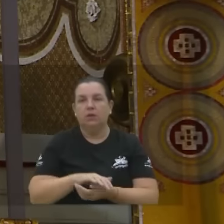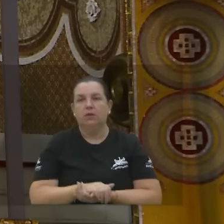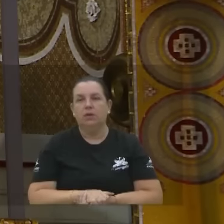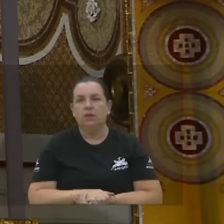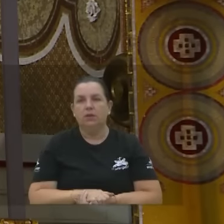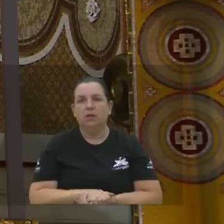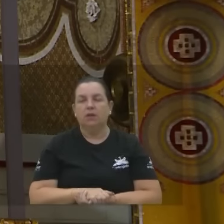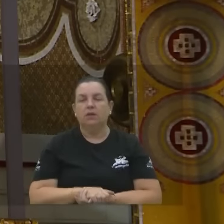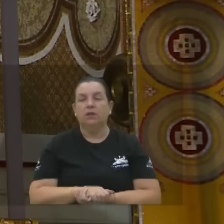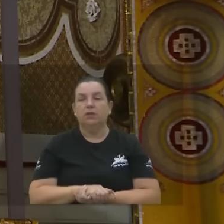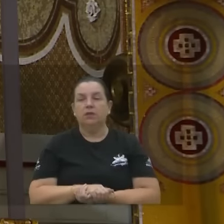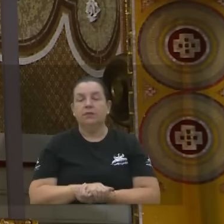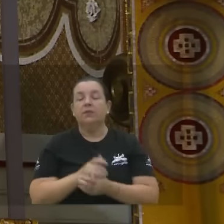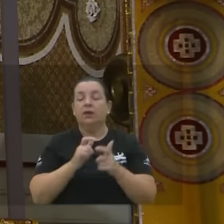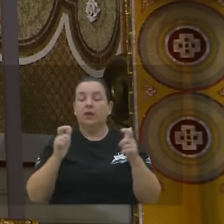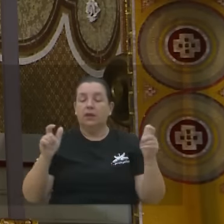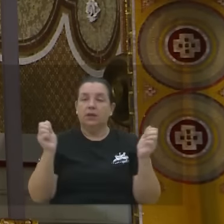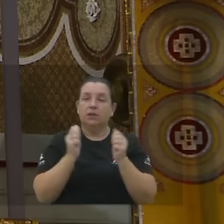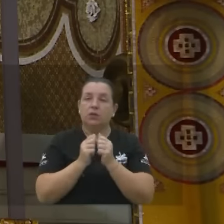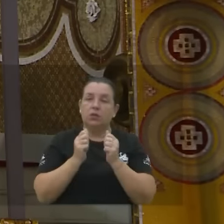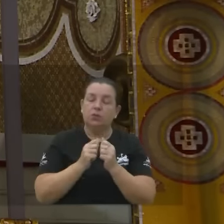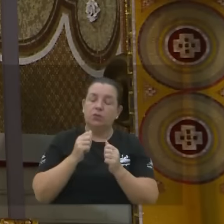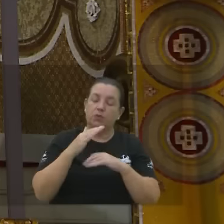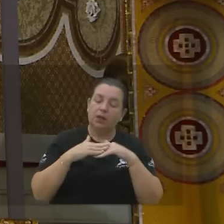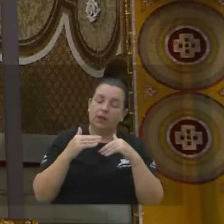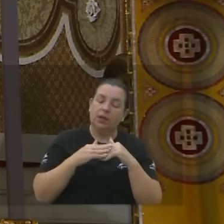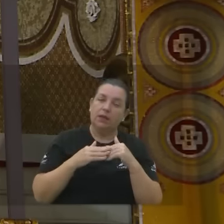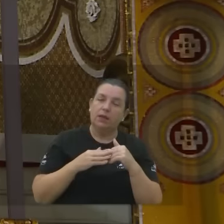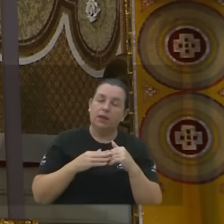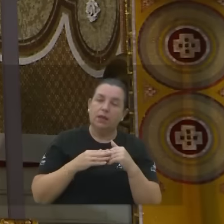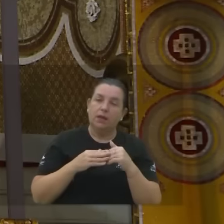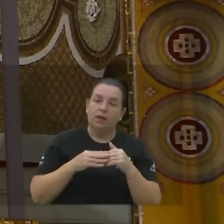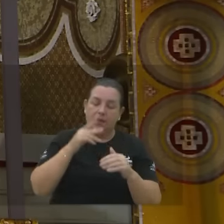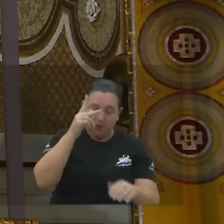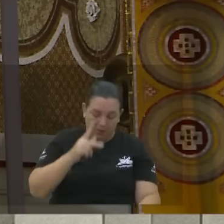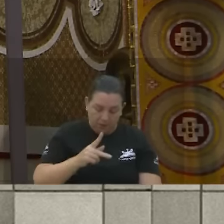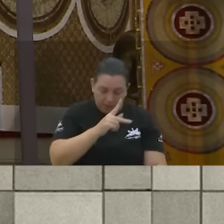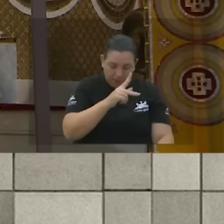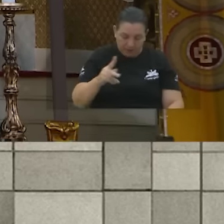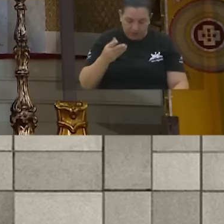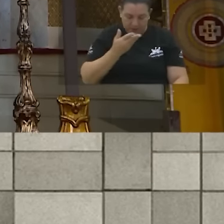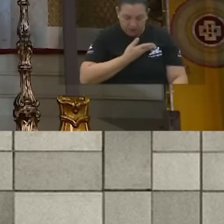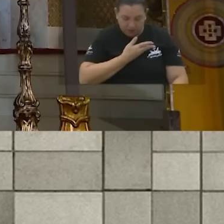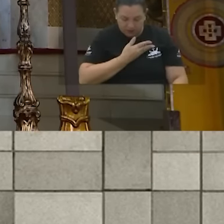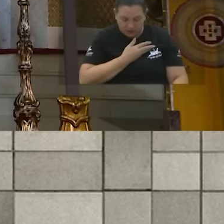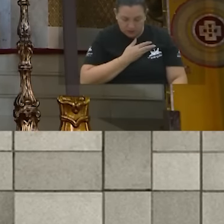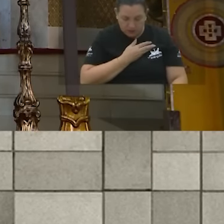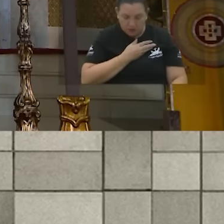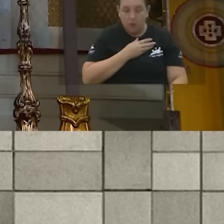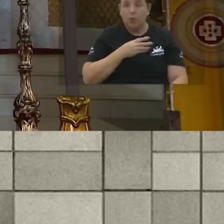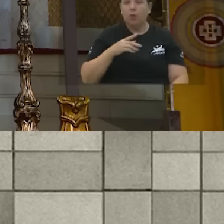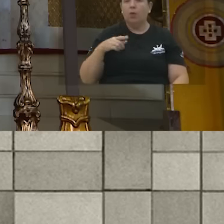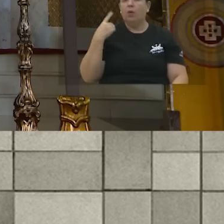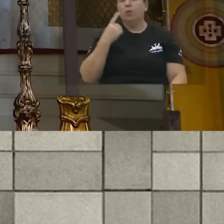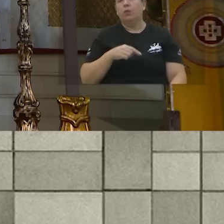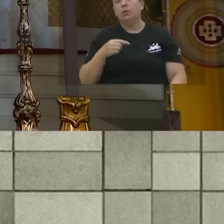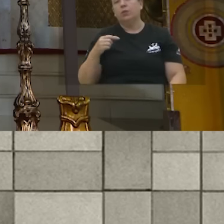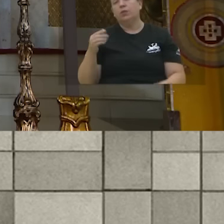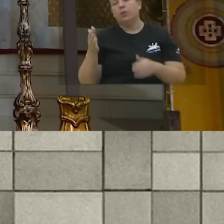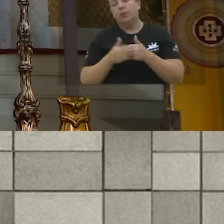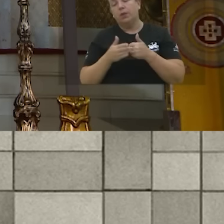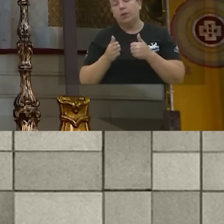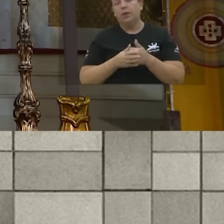inteiro. Que ela cresça na caridade, em comunhão com o Papa Francisco, com nosso arcebispo